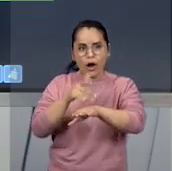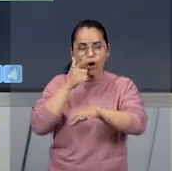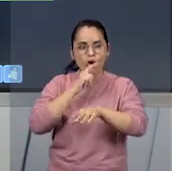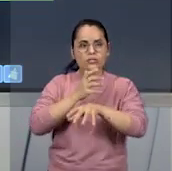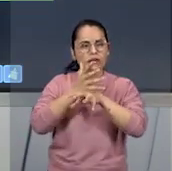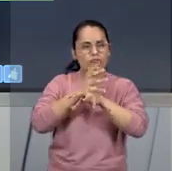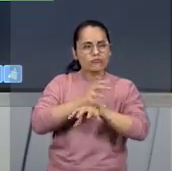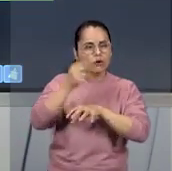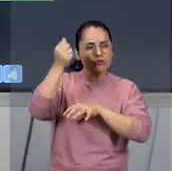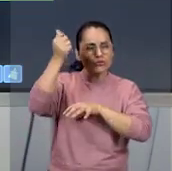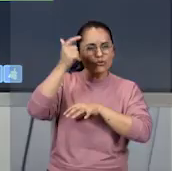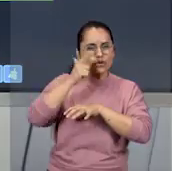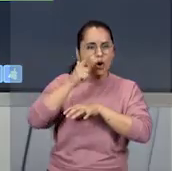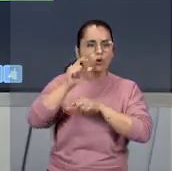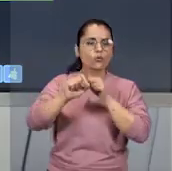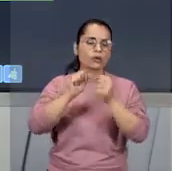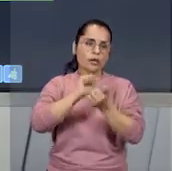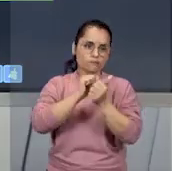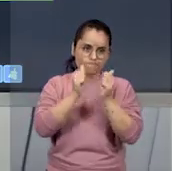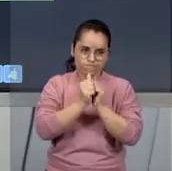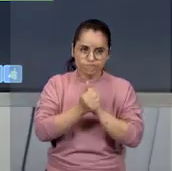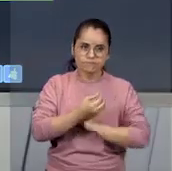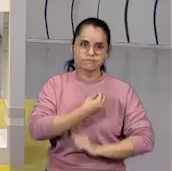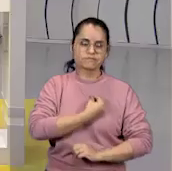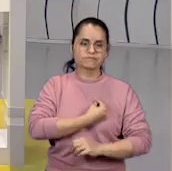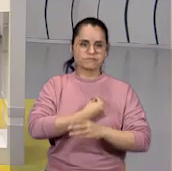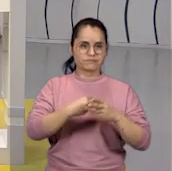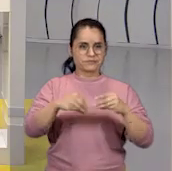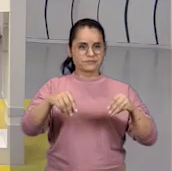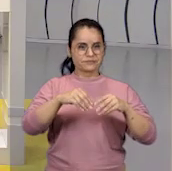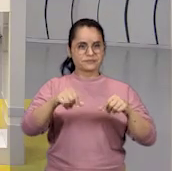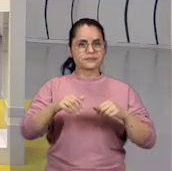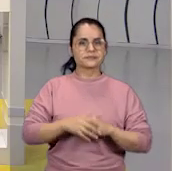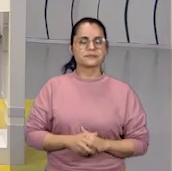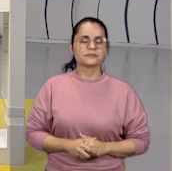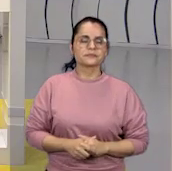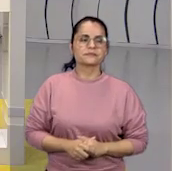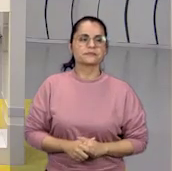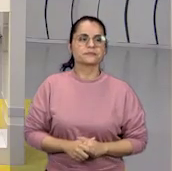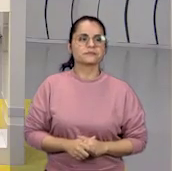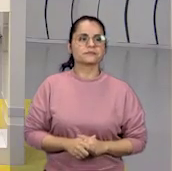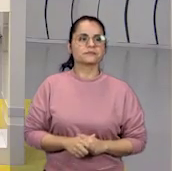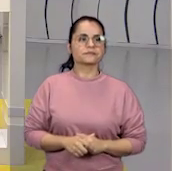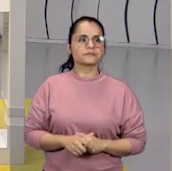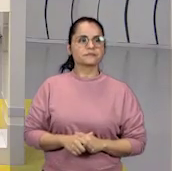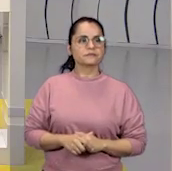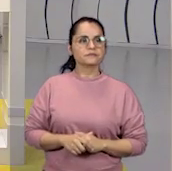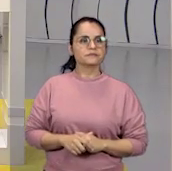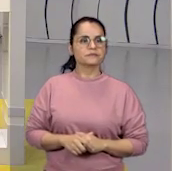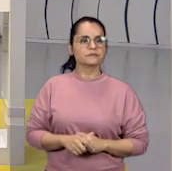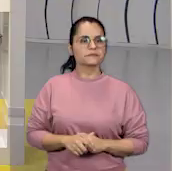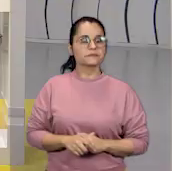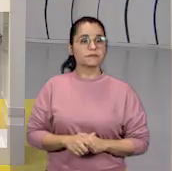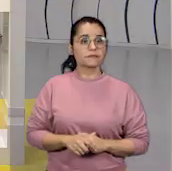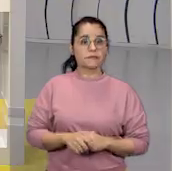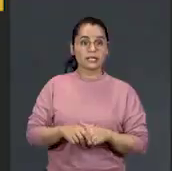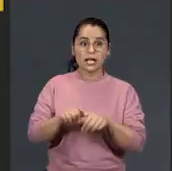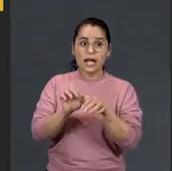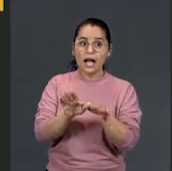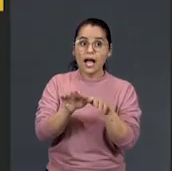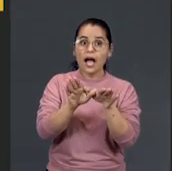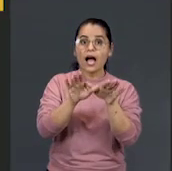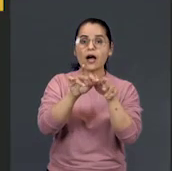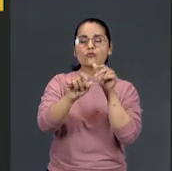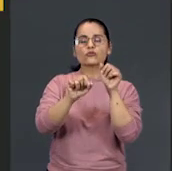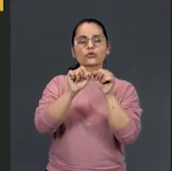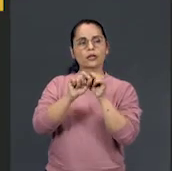ressecamento. São adaptações à vida terrestre, ok? Beleza. As aves